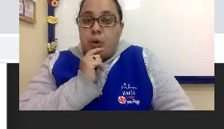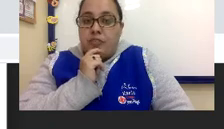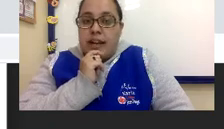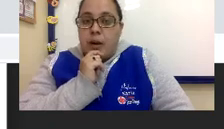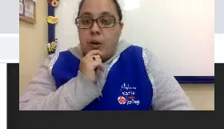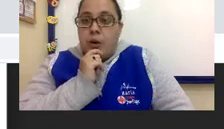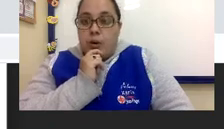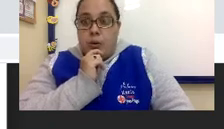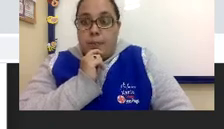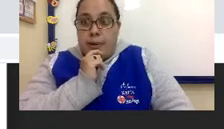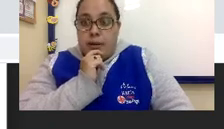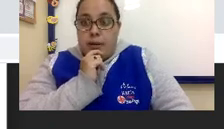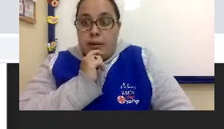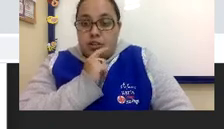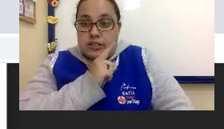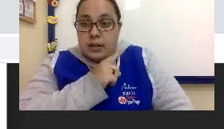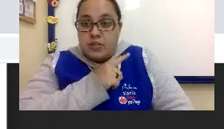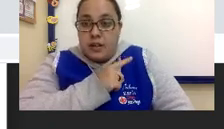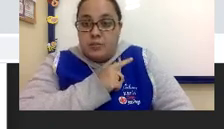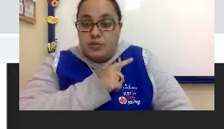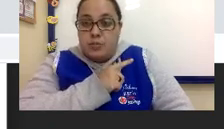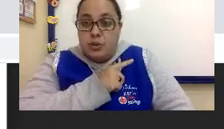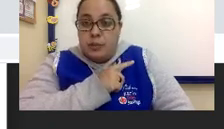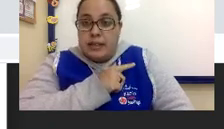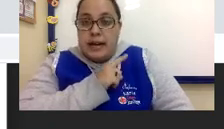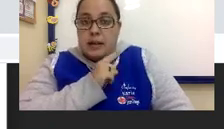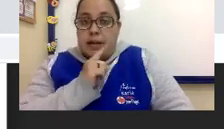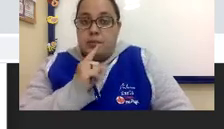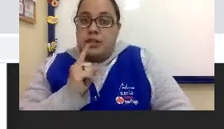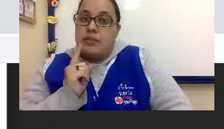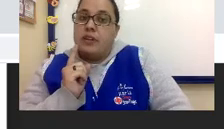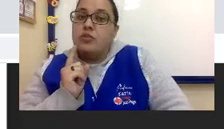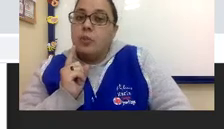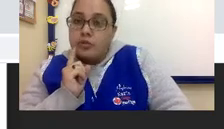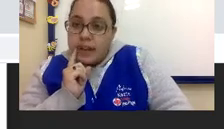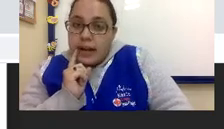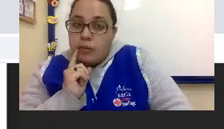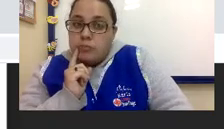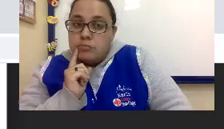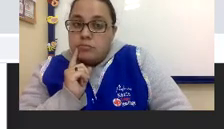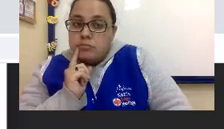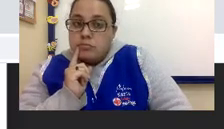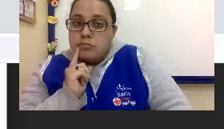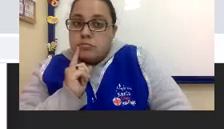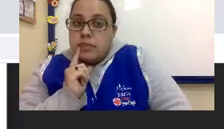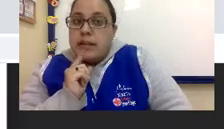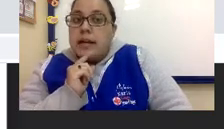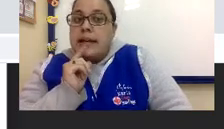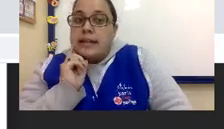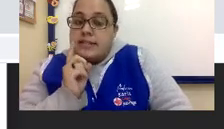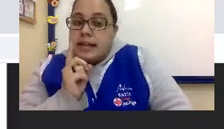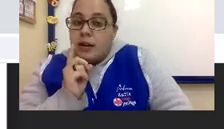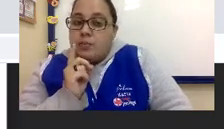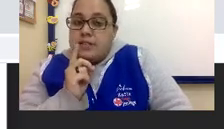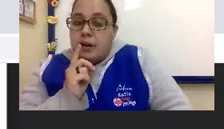formar o bolo fecal. Opa, nós estávamos falando de bolo alimentar e paramos aqui falando de bolo fecal, né?